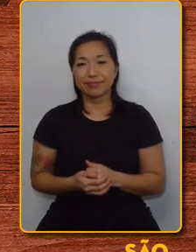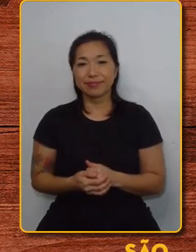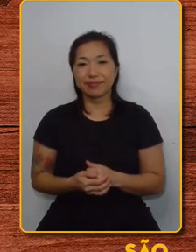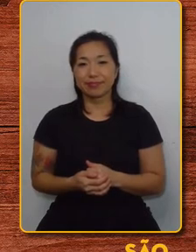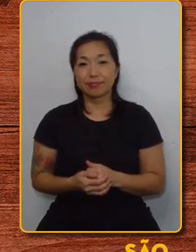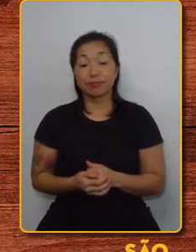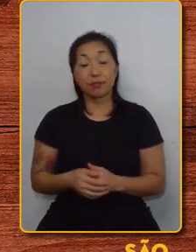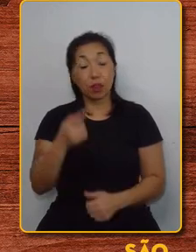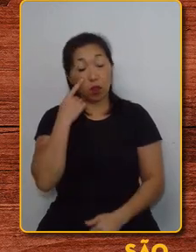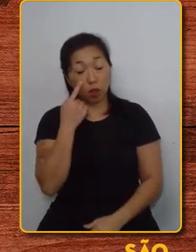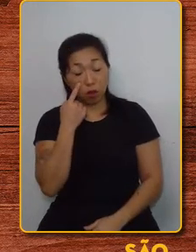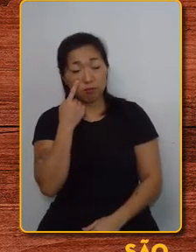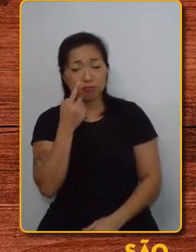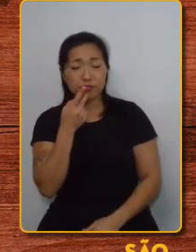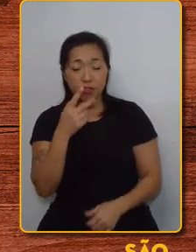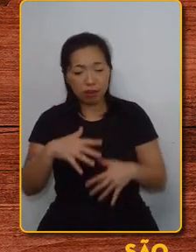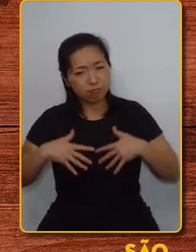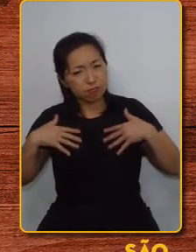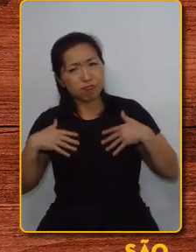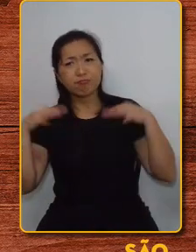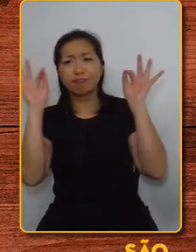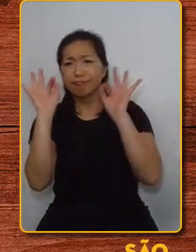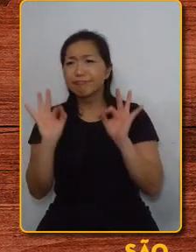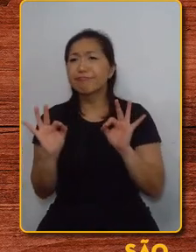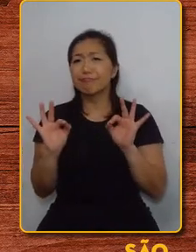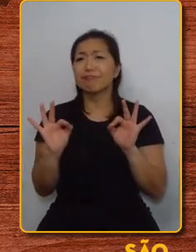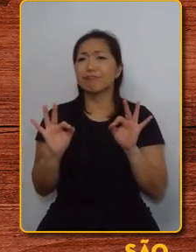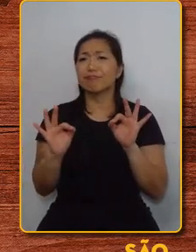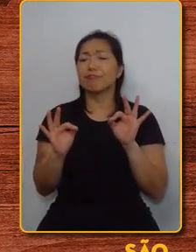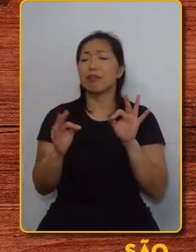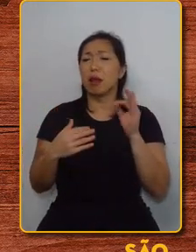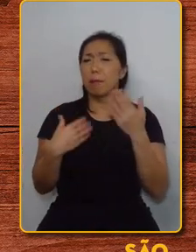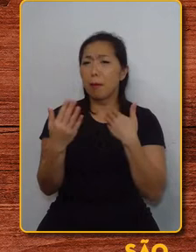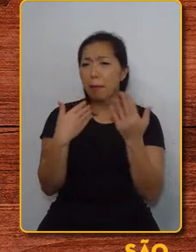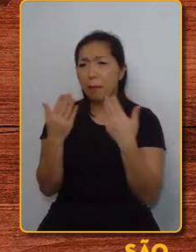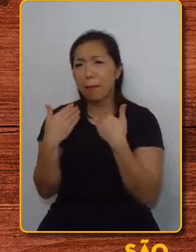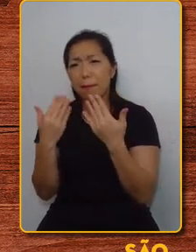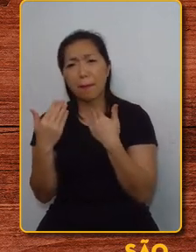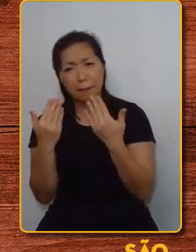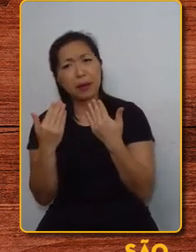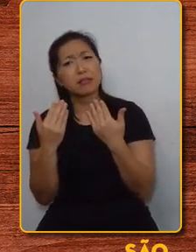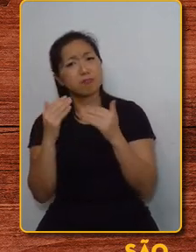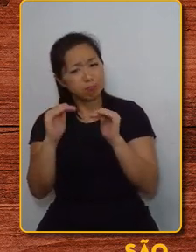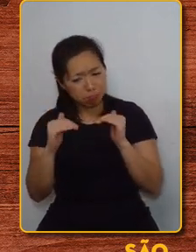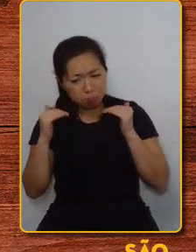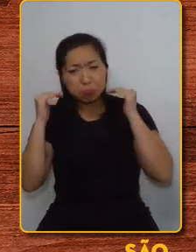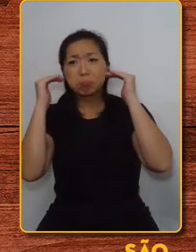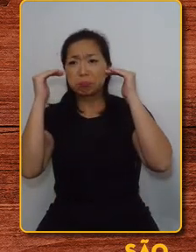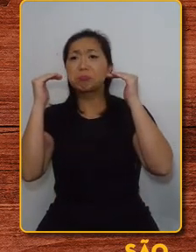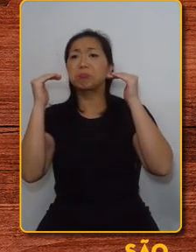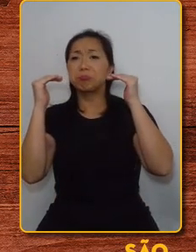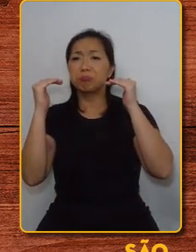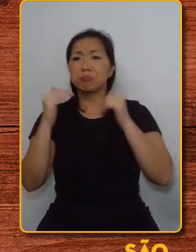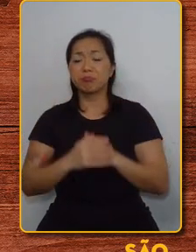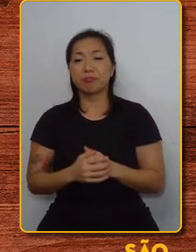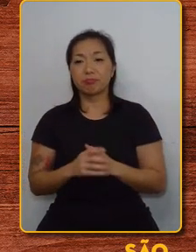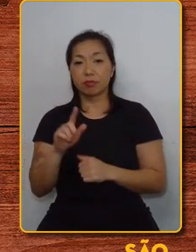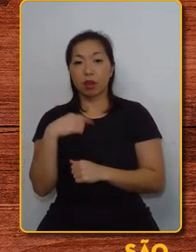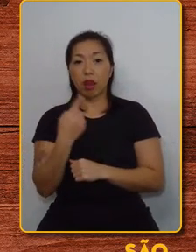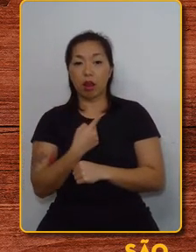Olha, dizer da alegria de um debate desse nível, isso é muito bom para um momento como esse. E lembrando que nós,